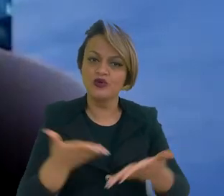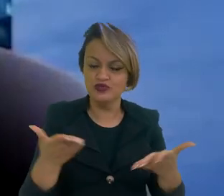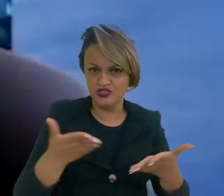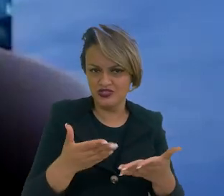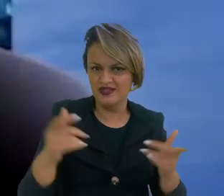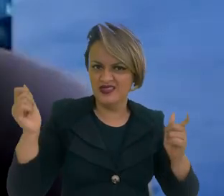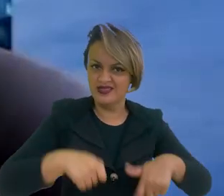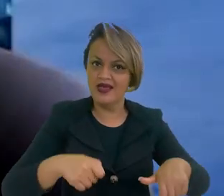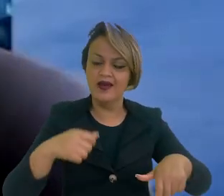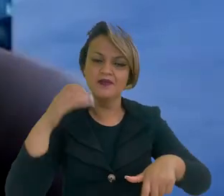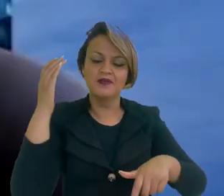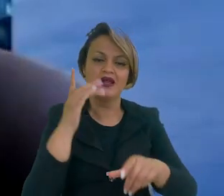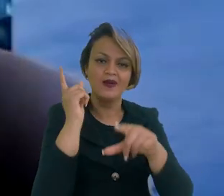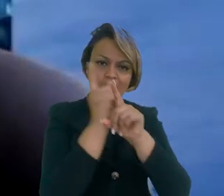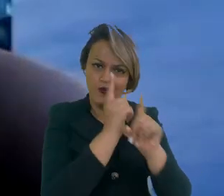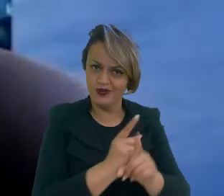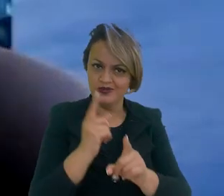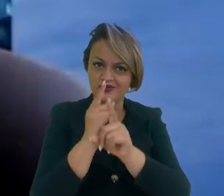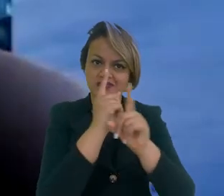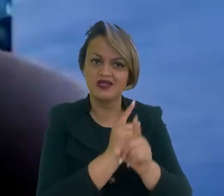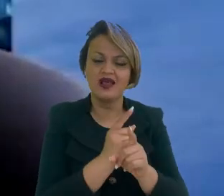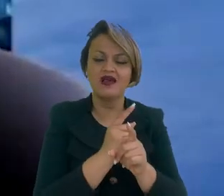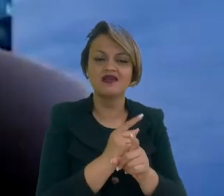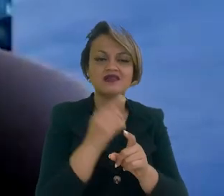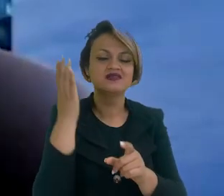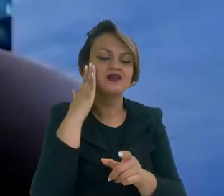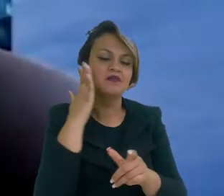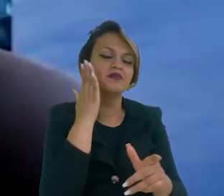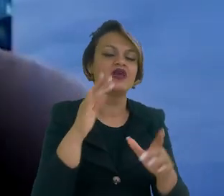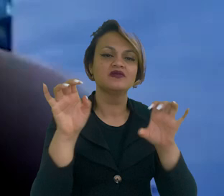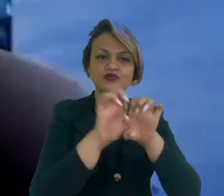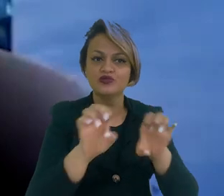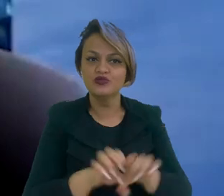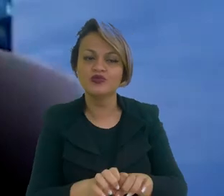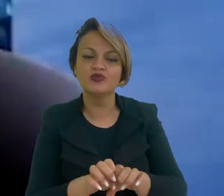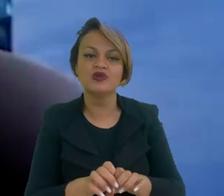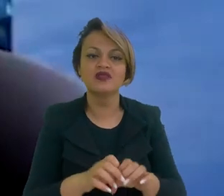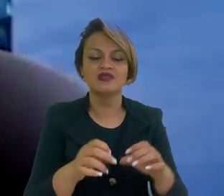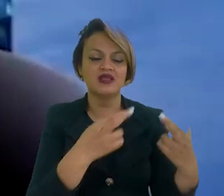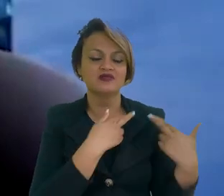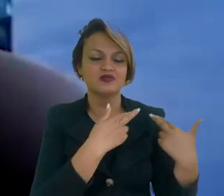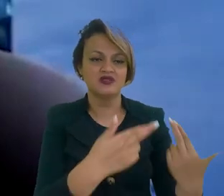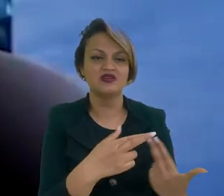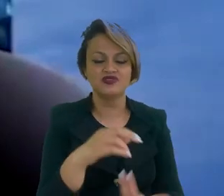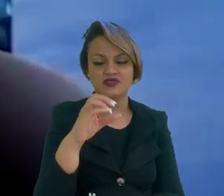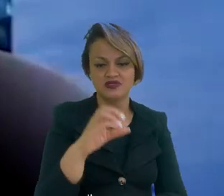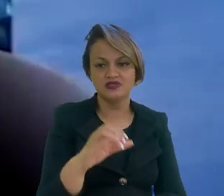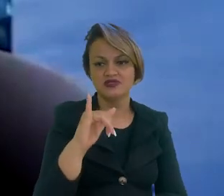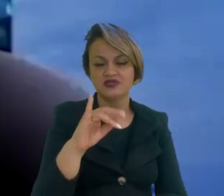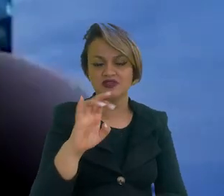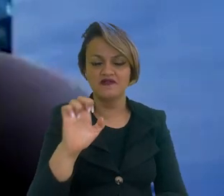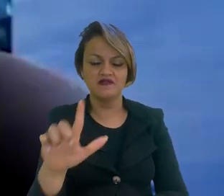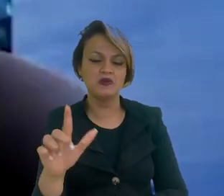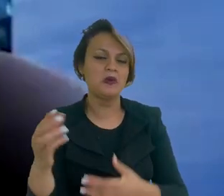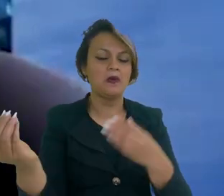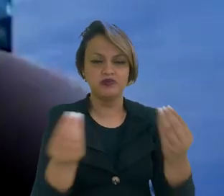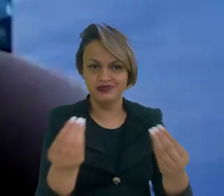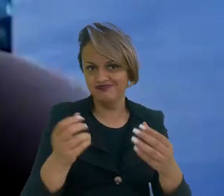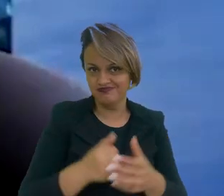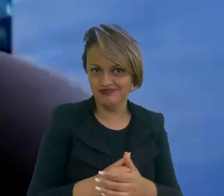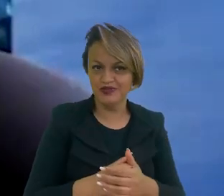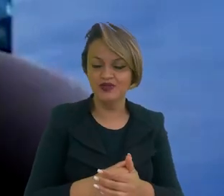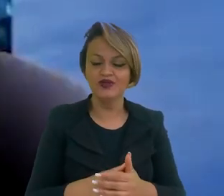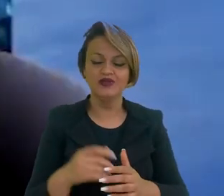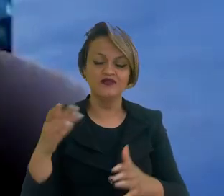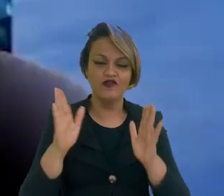eu perguntaria e hoje a gente poderia identificar o modelo de